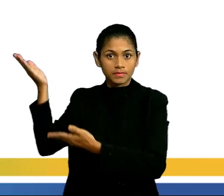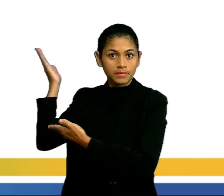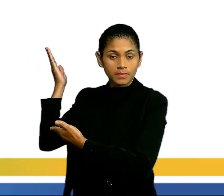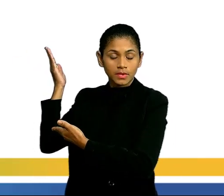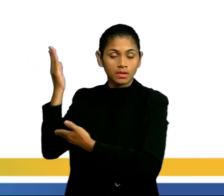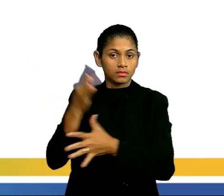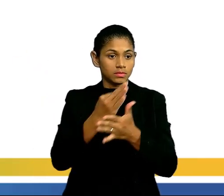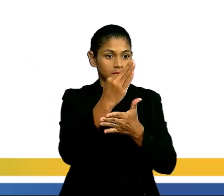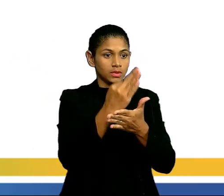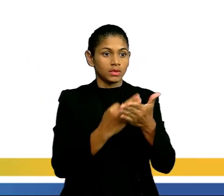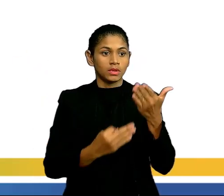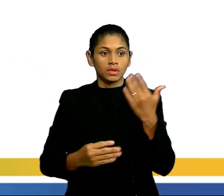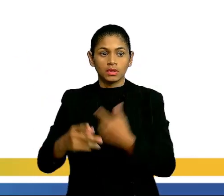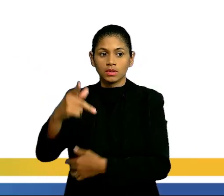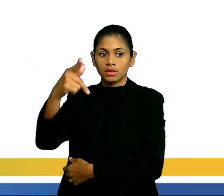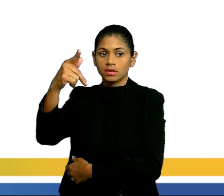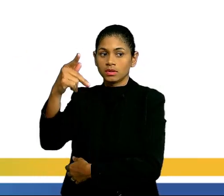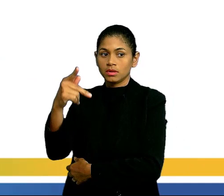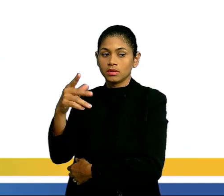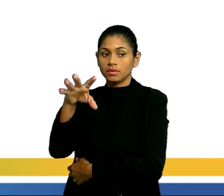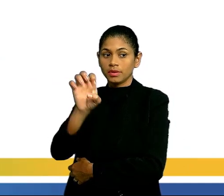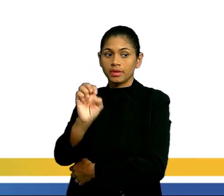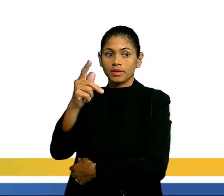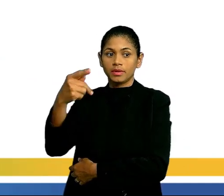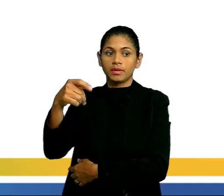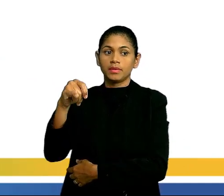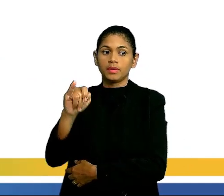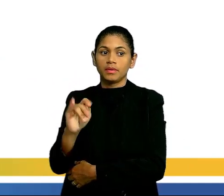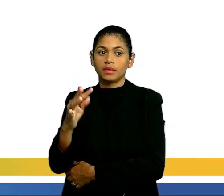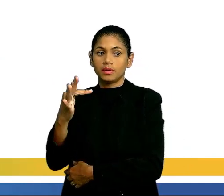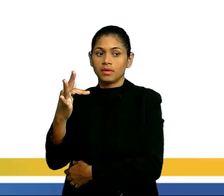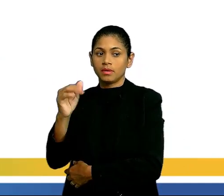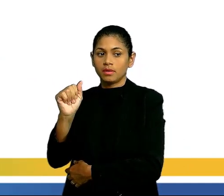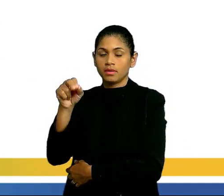texto intitulado Epifania, diz assim: